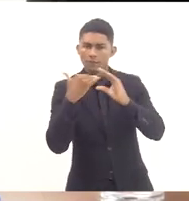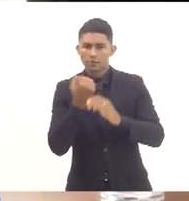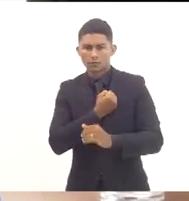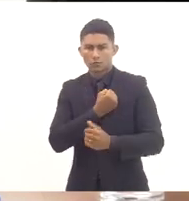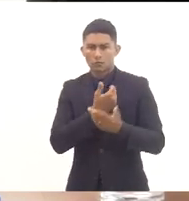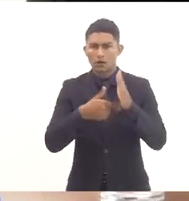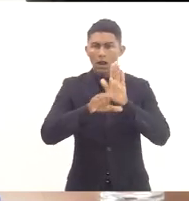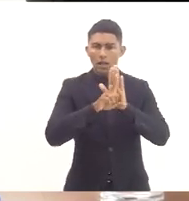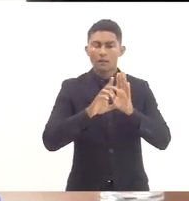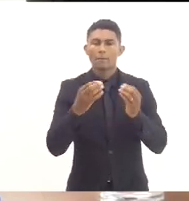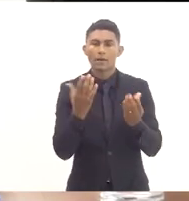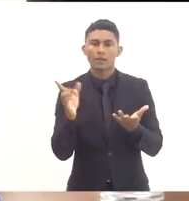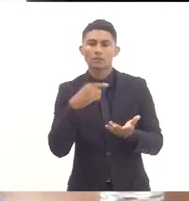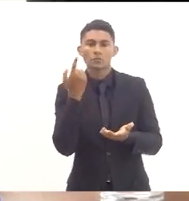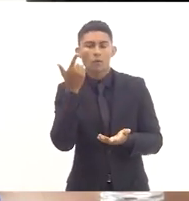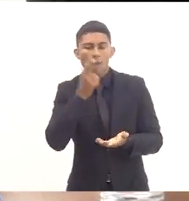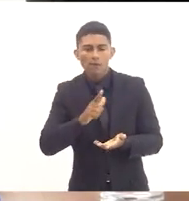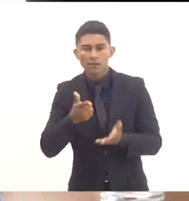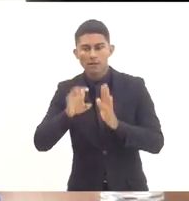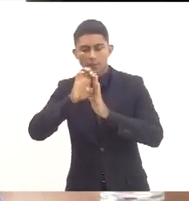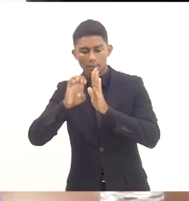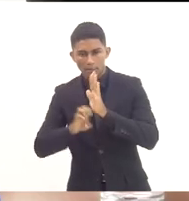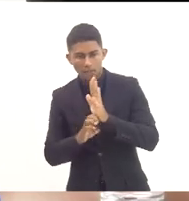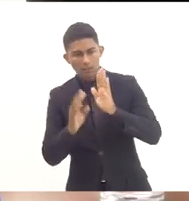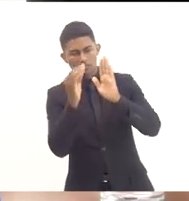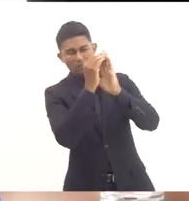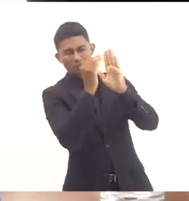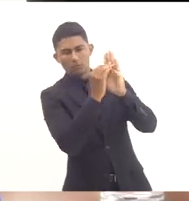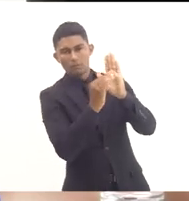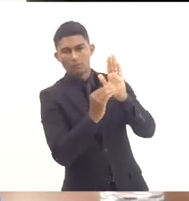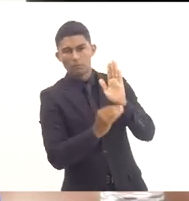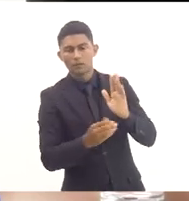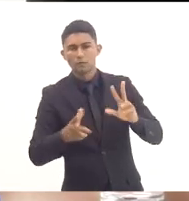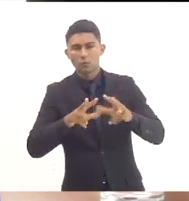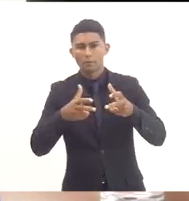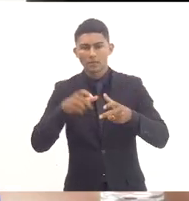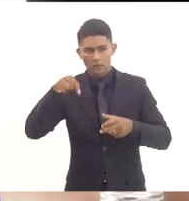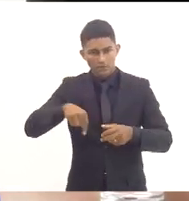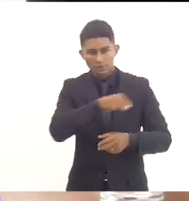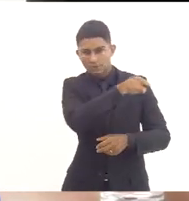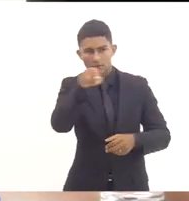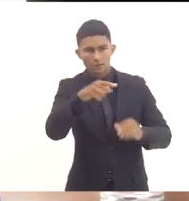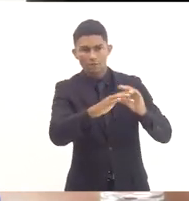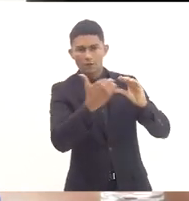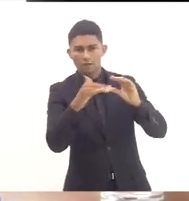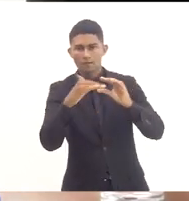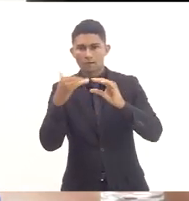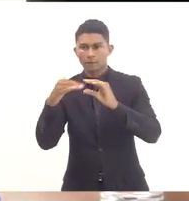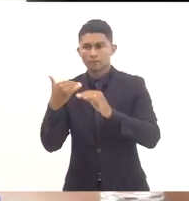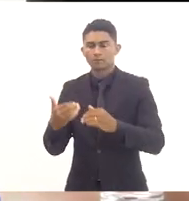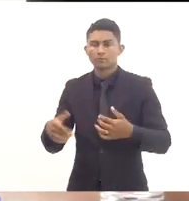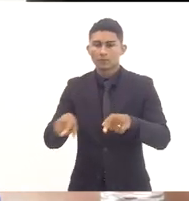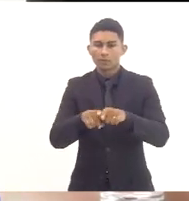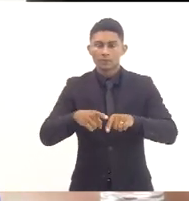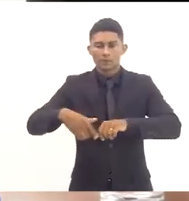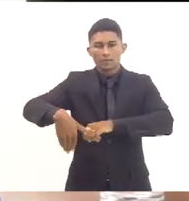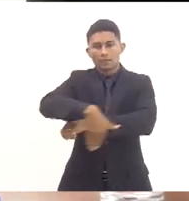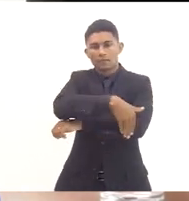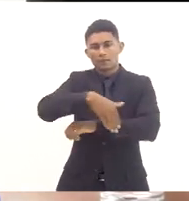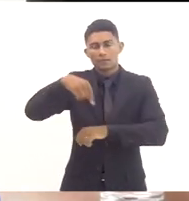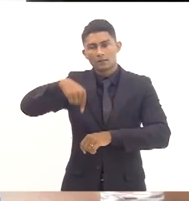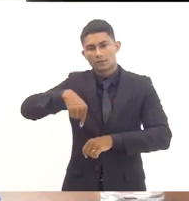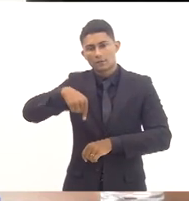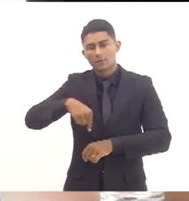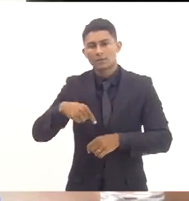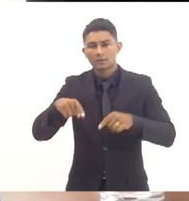possa tá aí criando um mecanismo manda para comissão é o endereço da nossa comissão aqui na